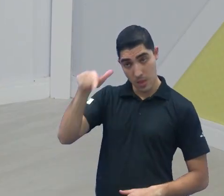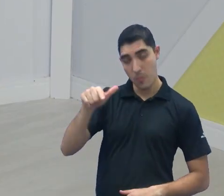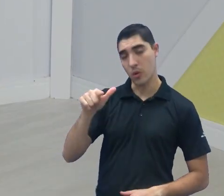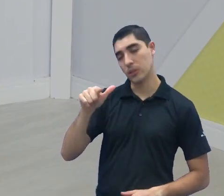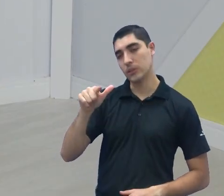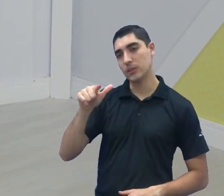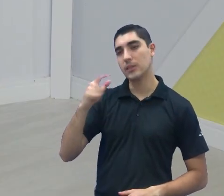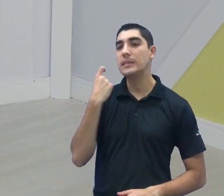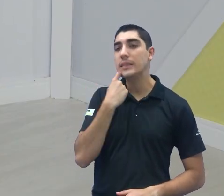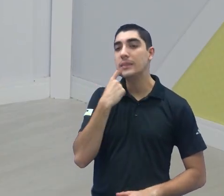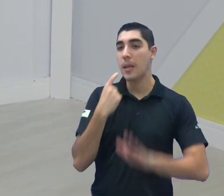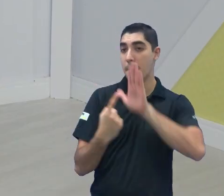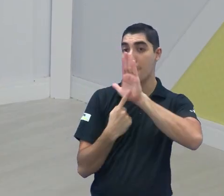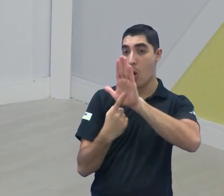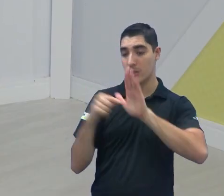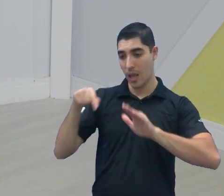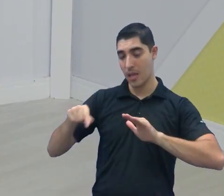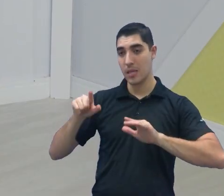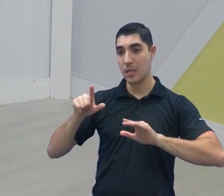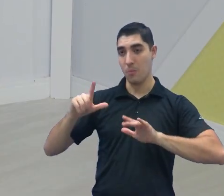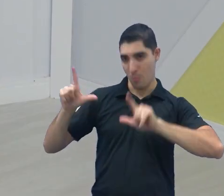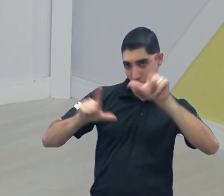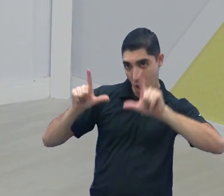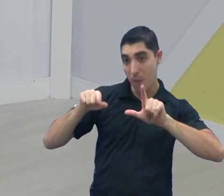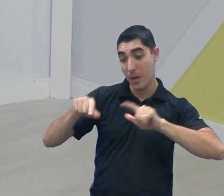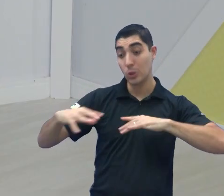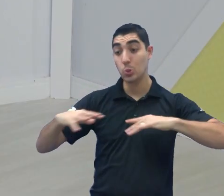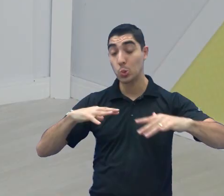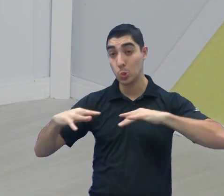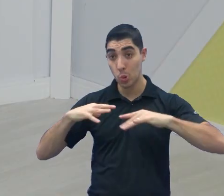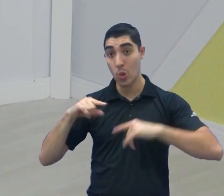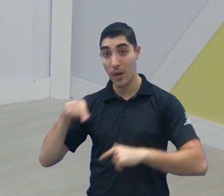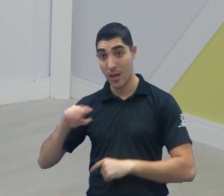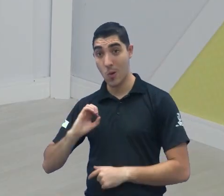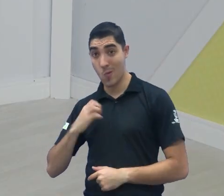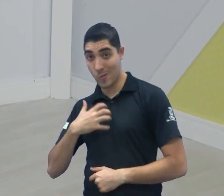deste São José e Osasco Sport, ou melhor, Osasco Sport e São José.